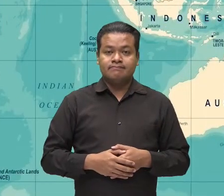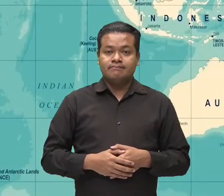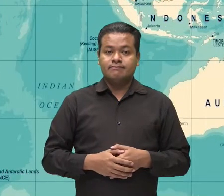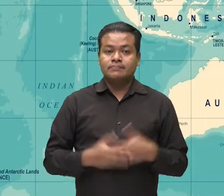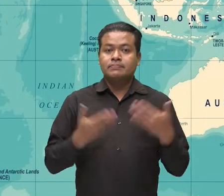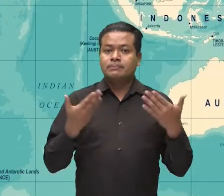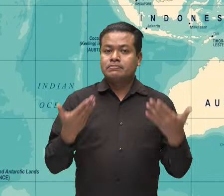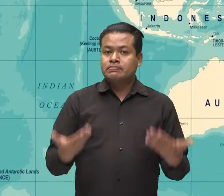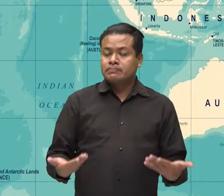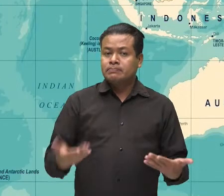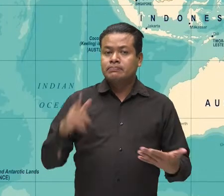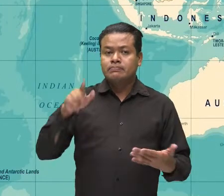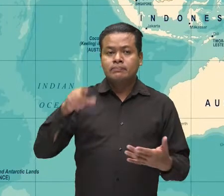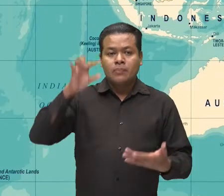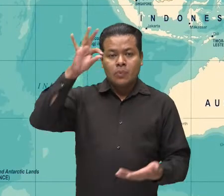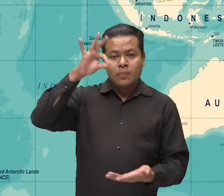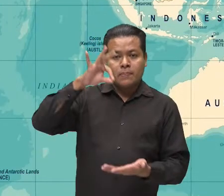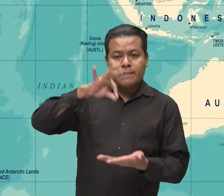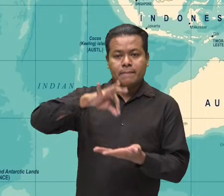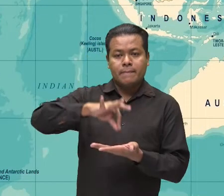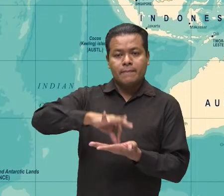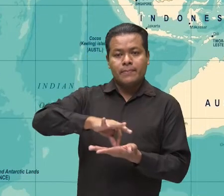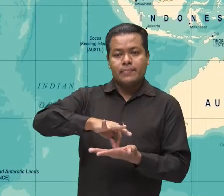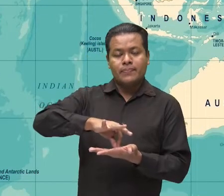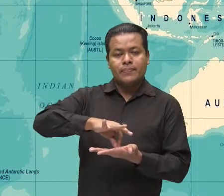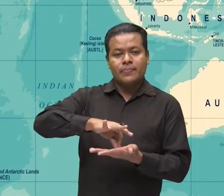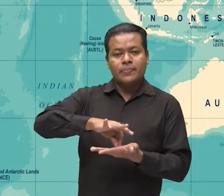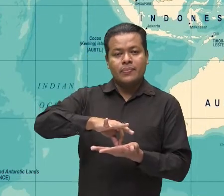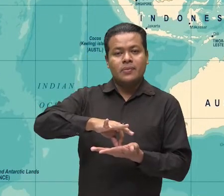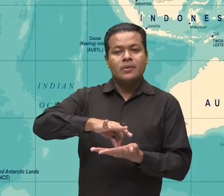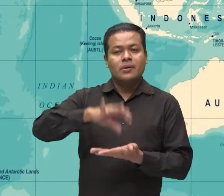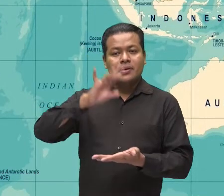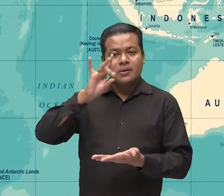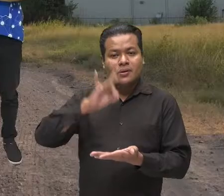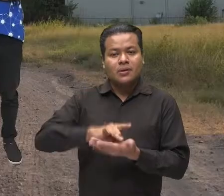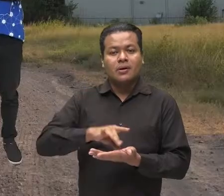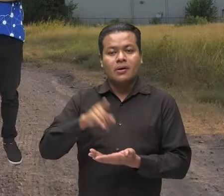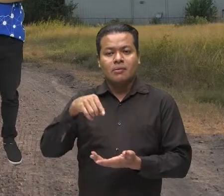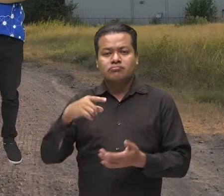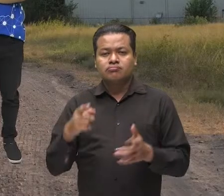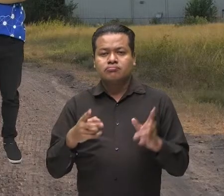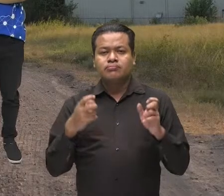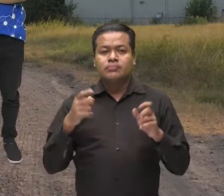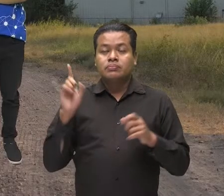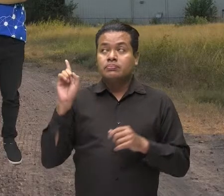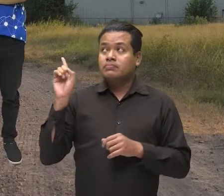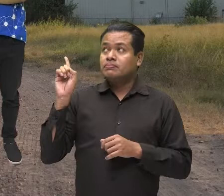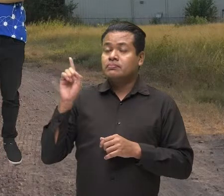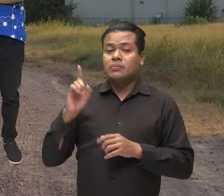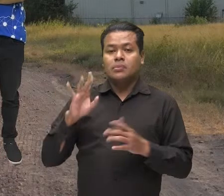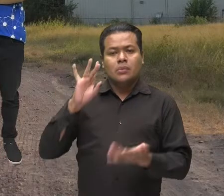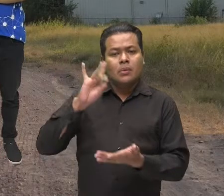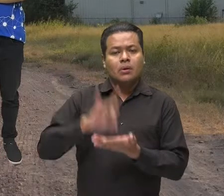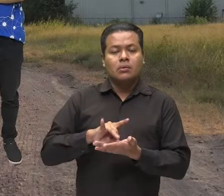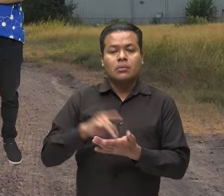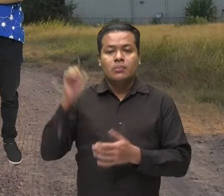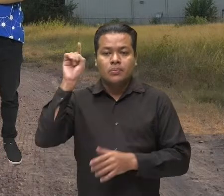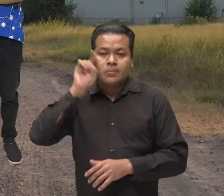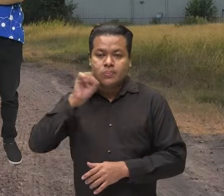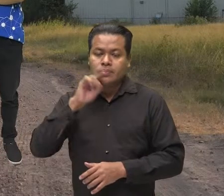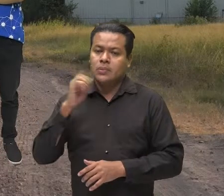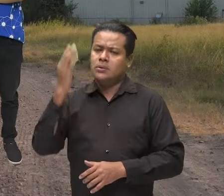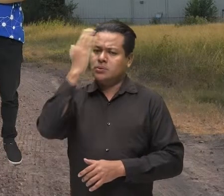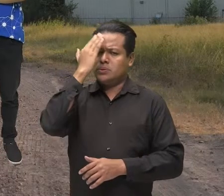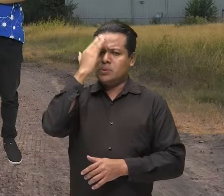Que é exatamente esse ponto onde eu tô aqui nesse momento da aula. A gente vai começar a aula falando sobre essa realidade. Os Estados Unidos, como a gente